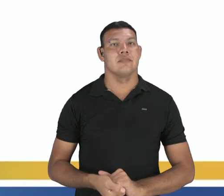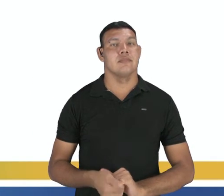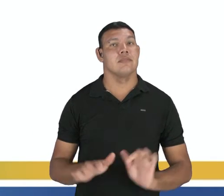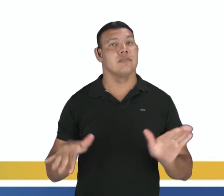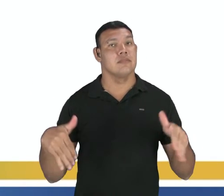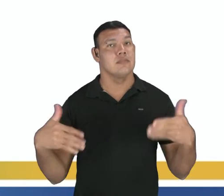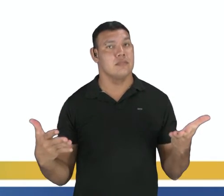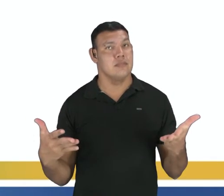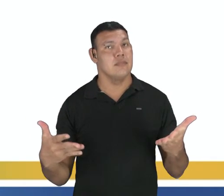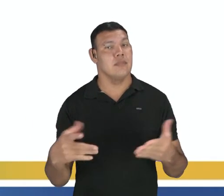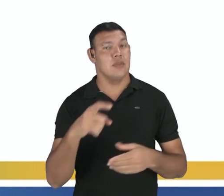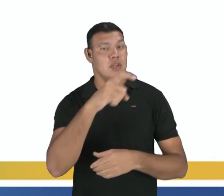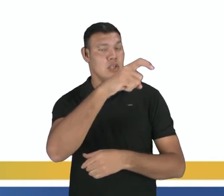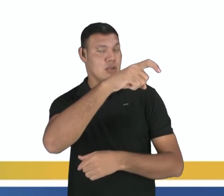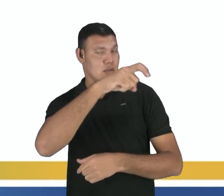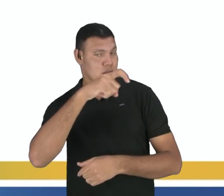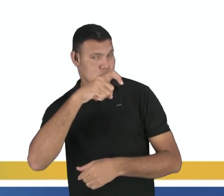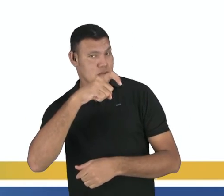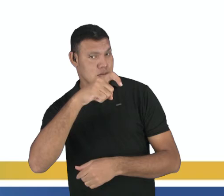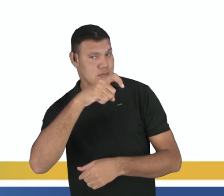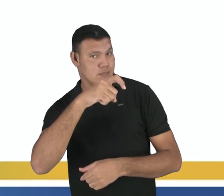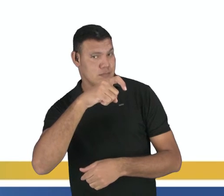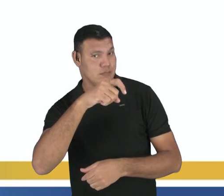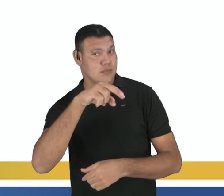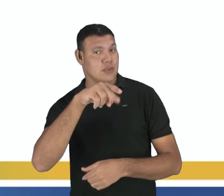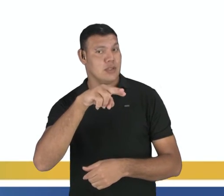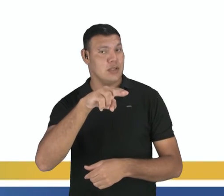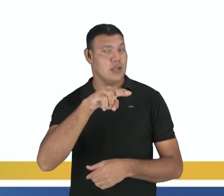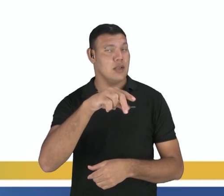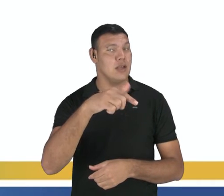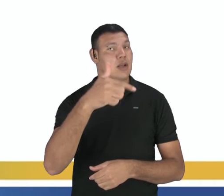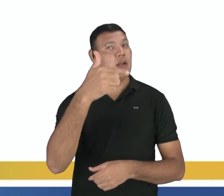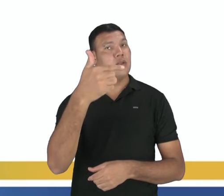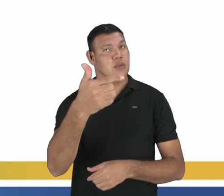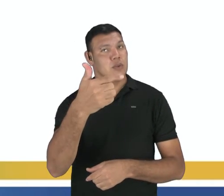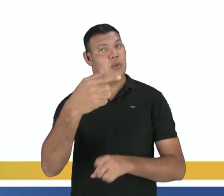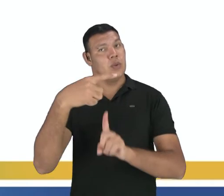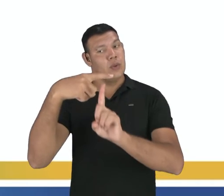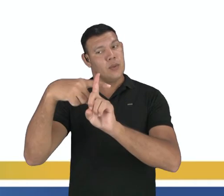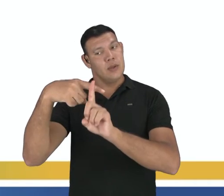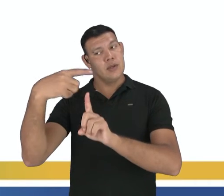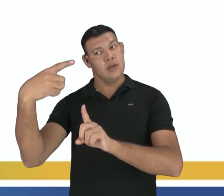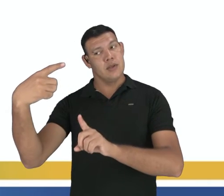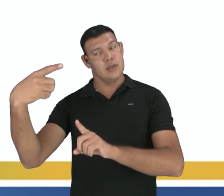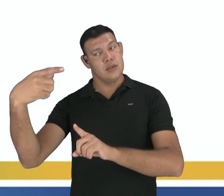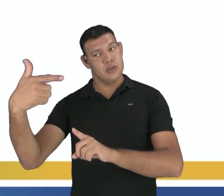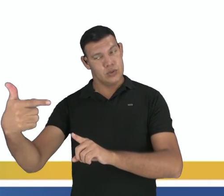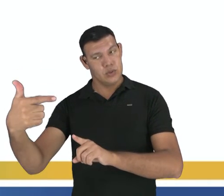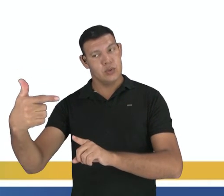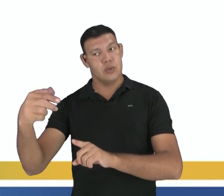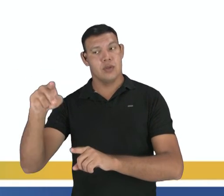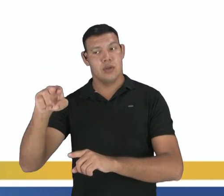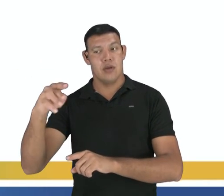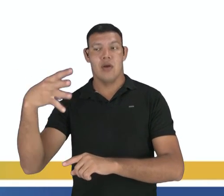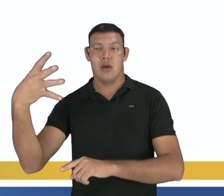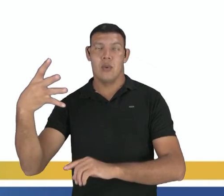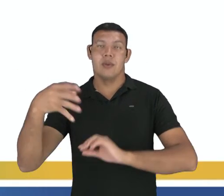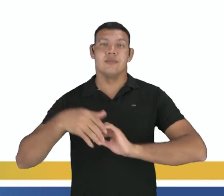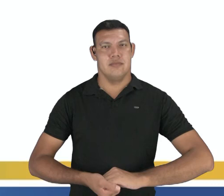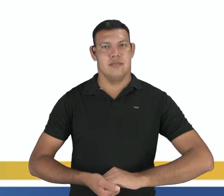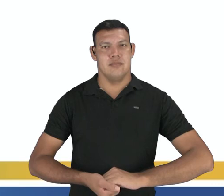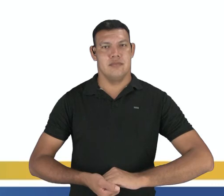Então, nesse caso, implica dizer que o nosso x terá o valor igual a 4.